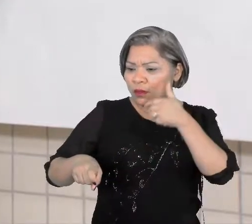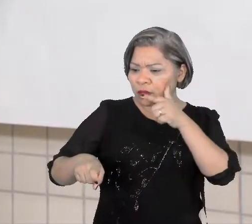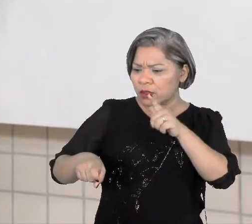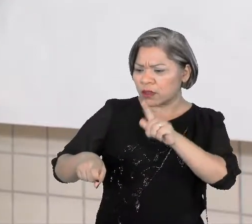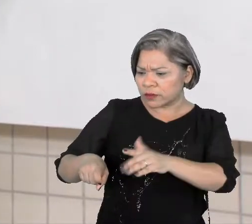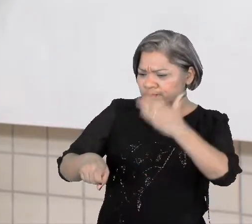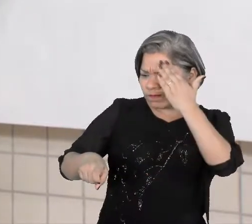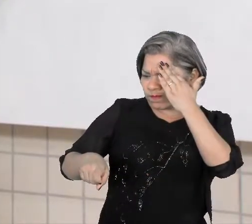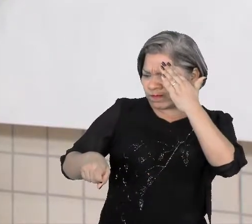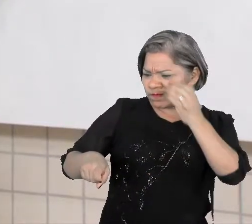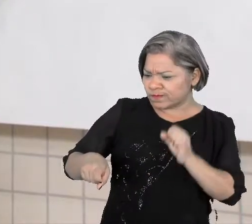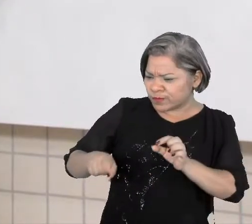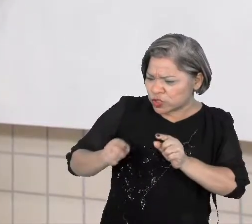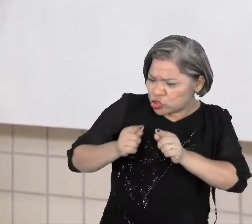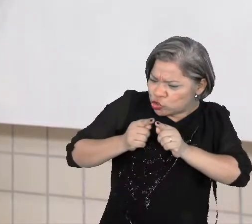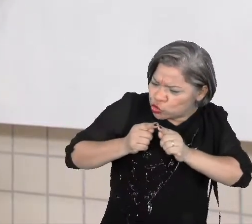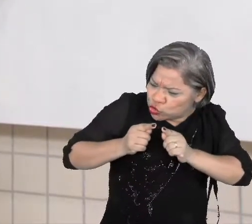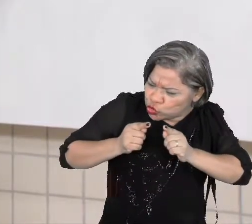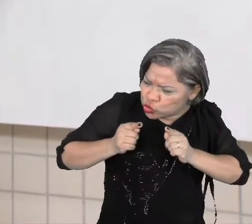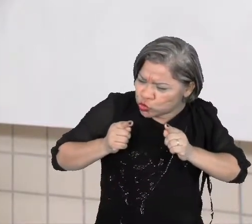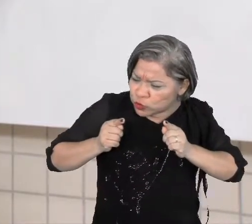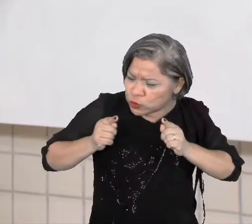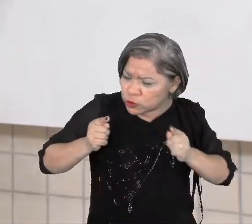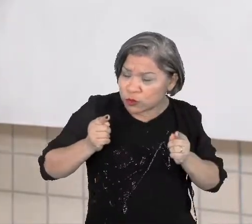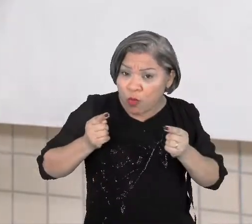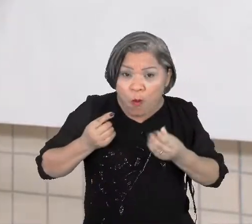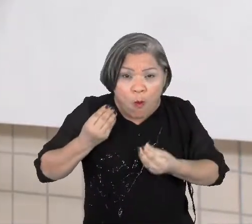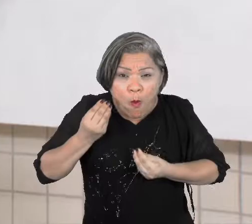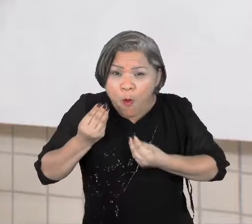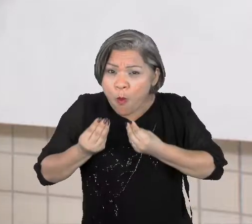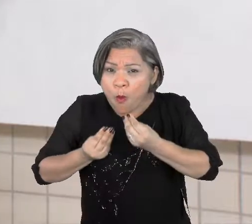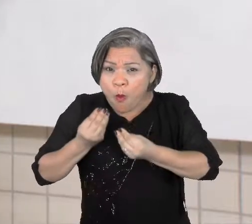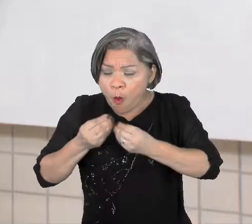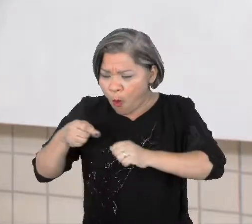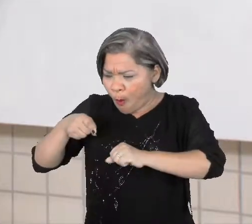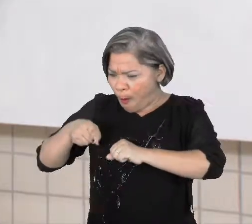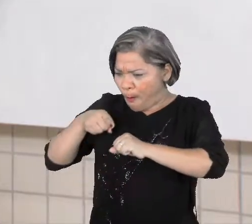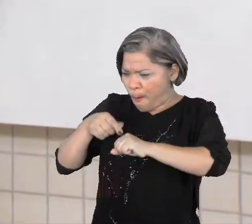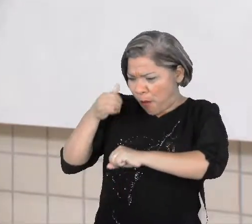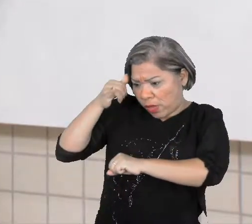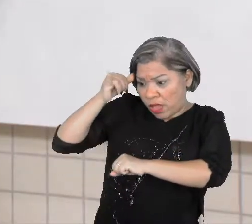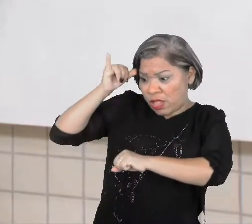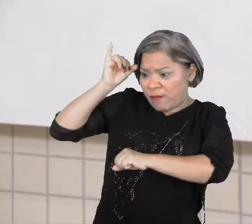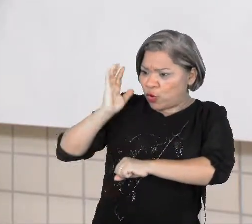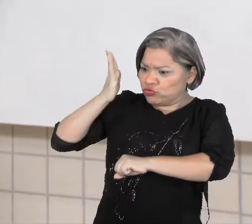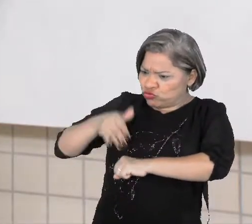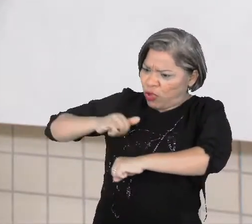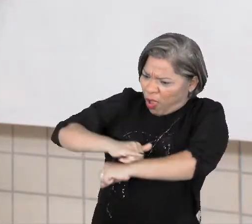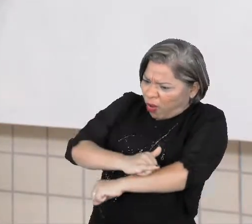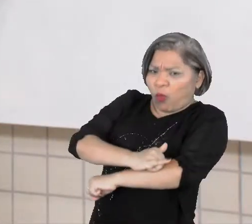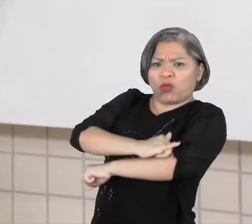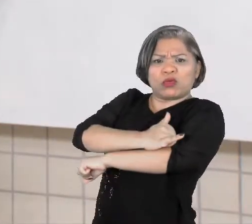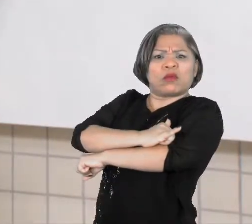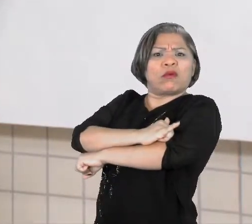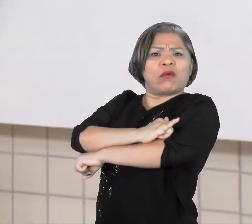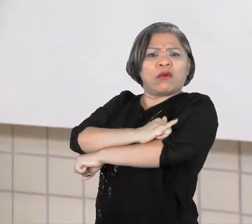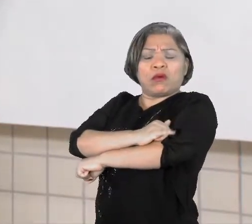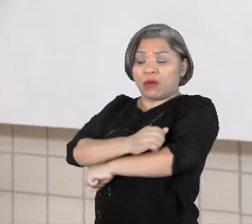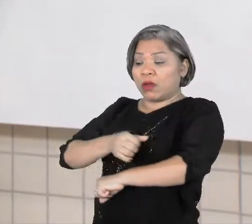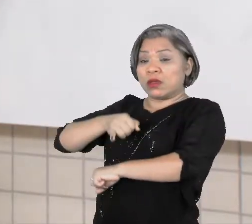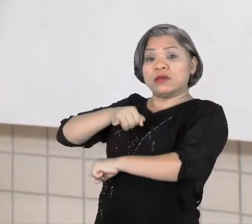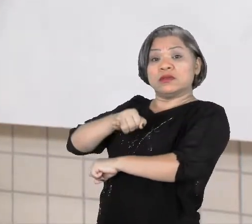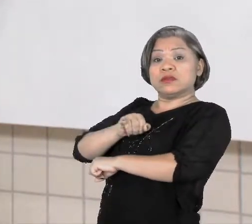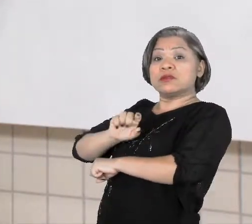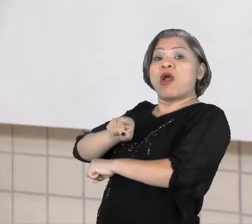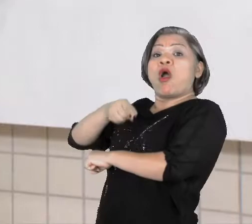saber milimetricamente o quanto que aquele boi engordou naquele dia. E se por acaso